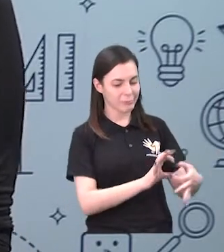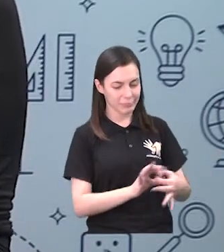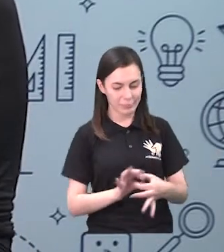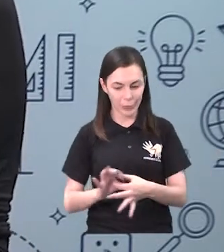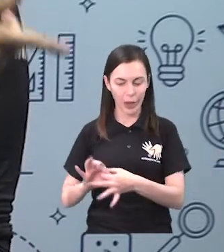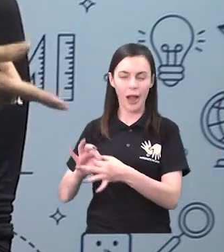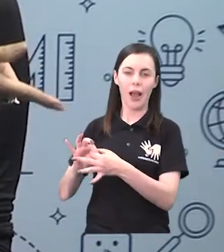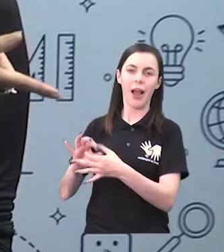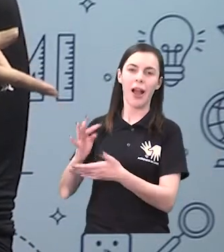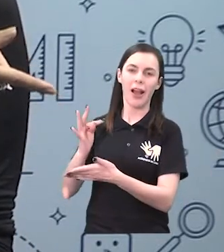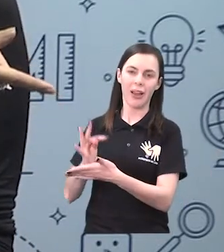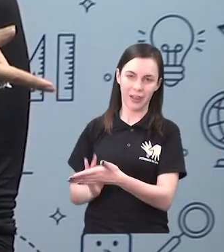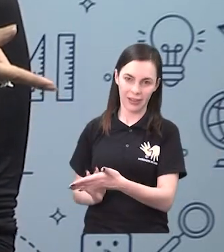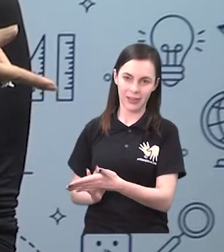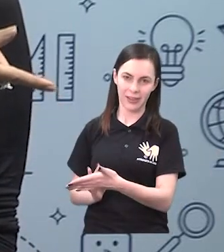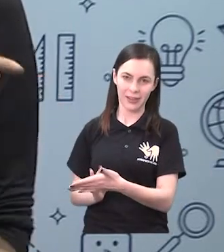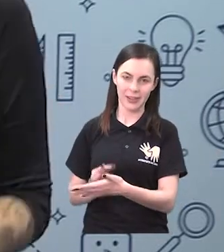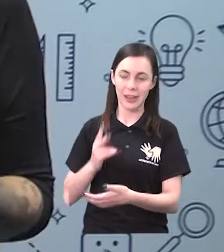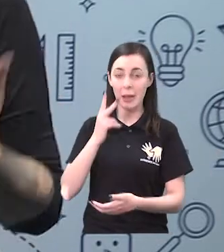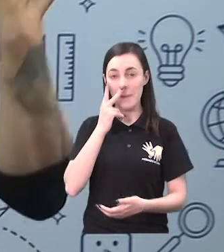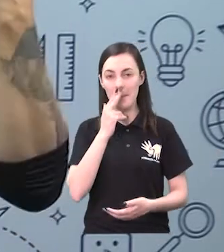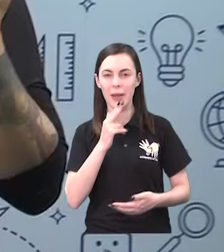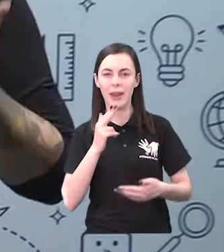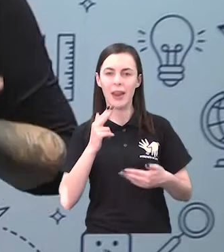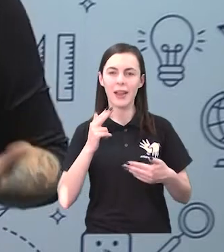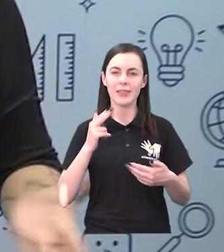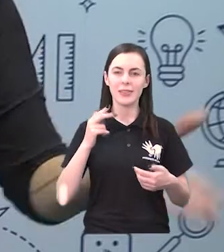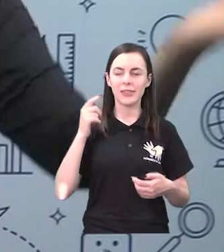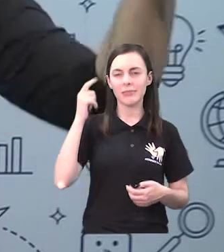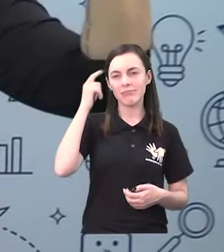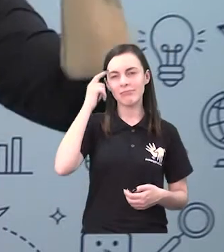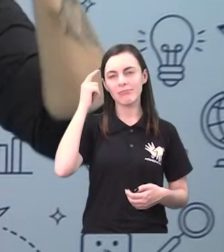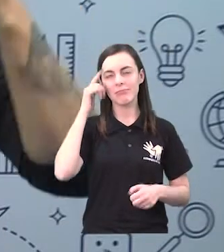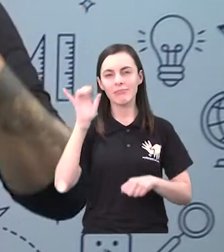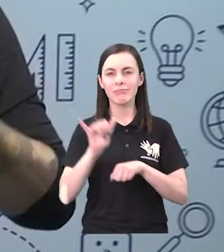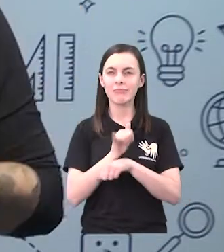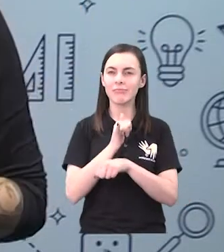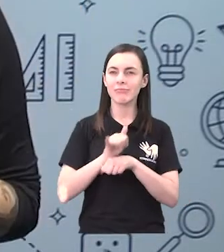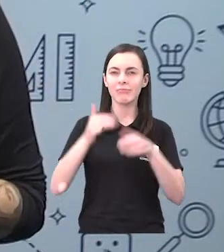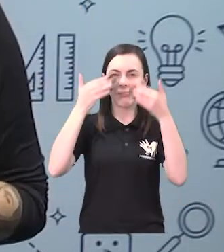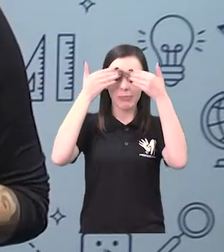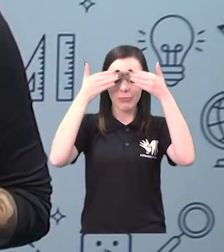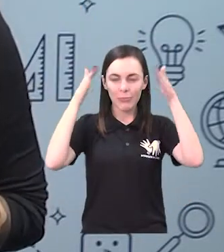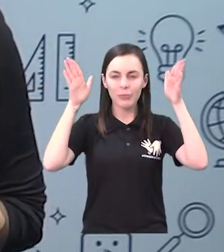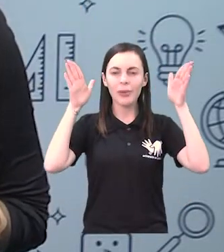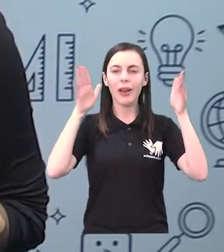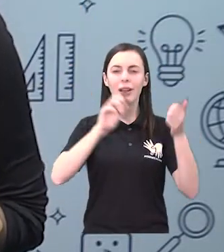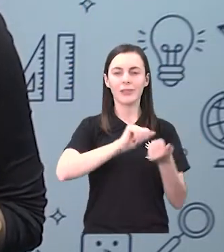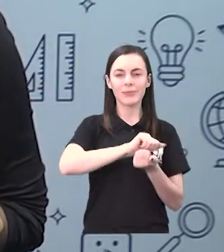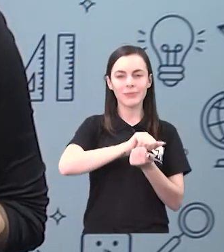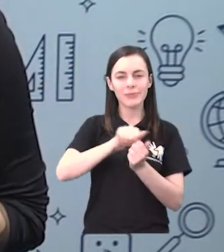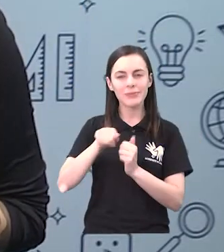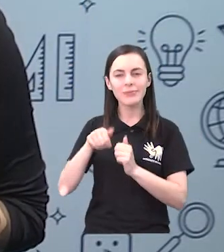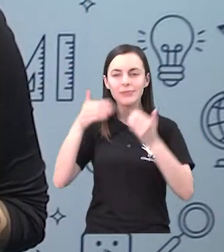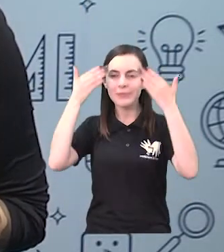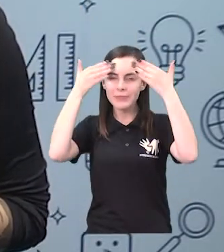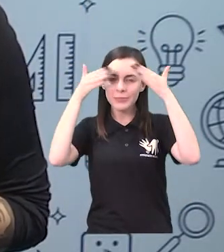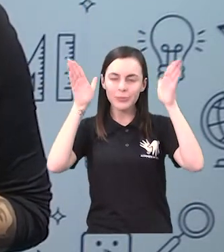me lembra de outro e assim a gente amplia as nossas possibilidades de